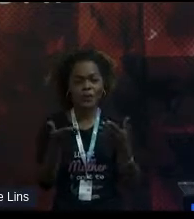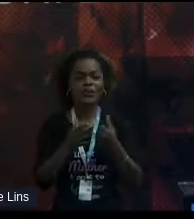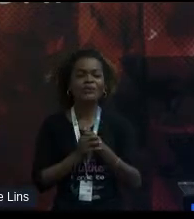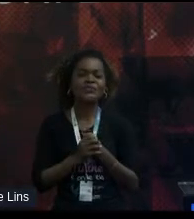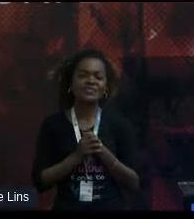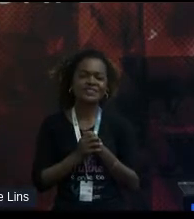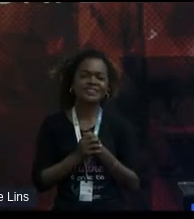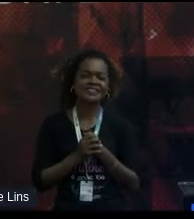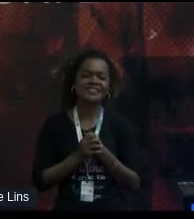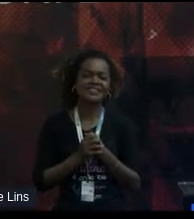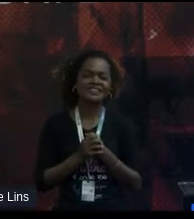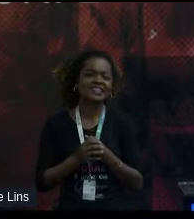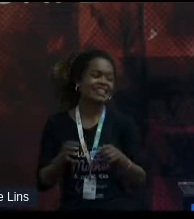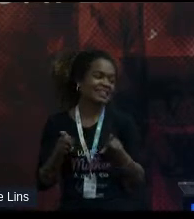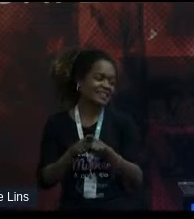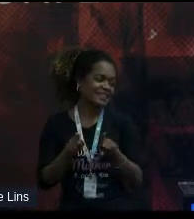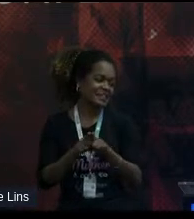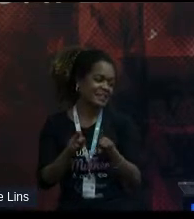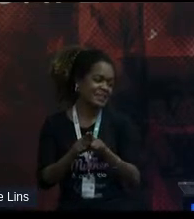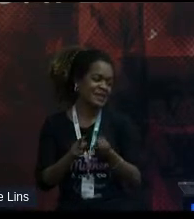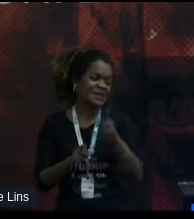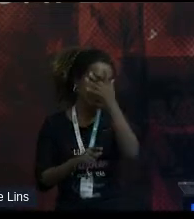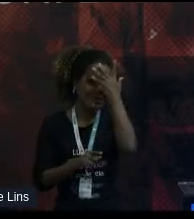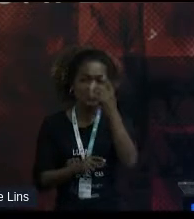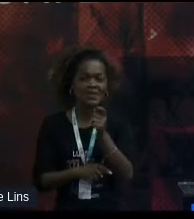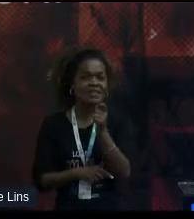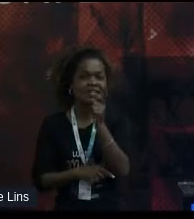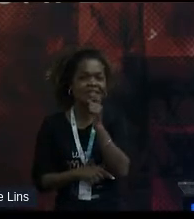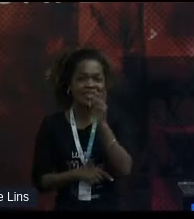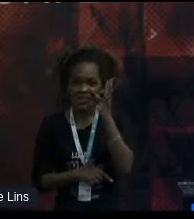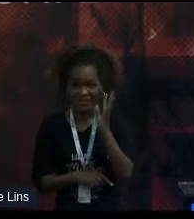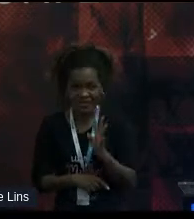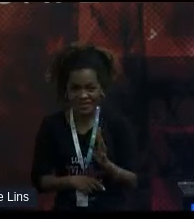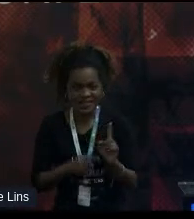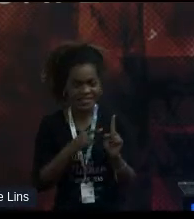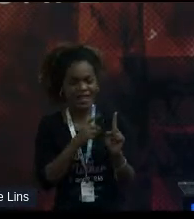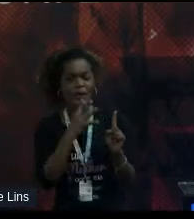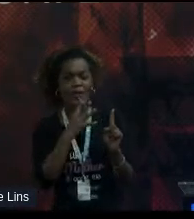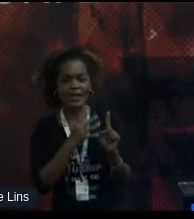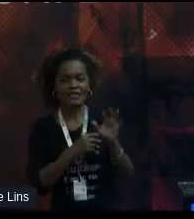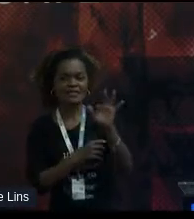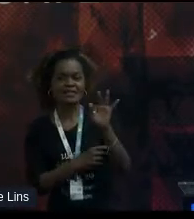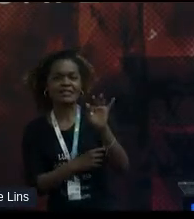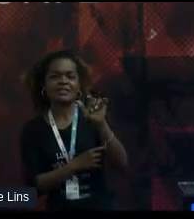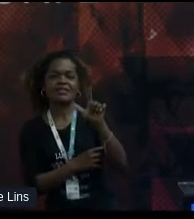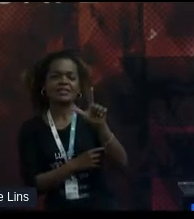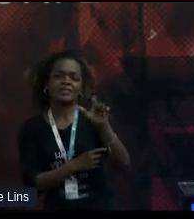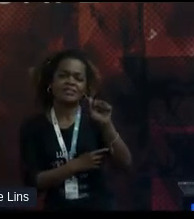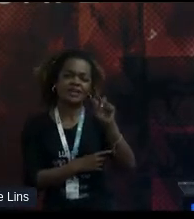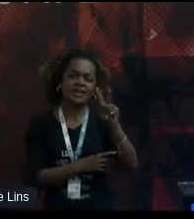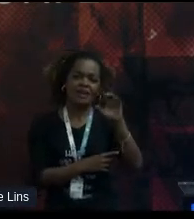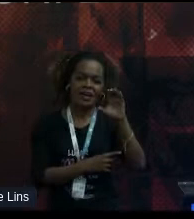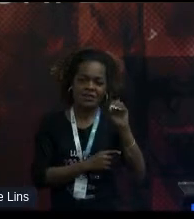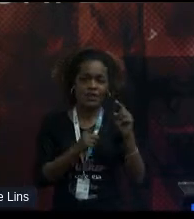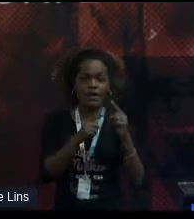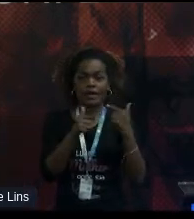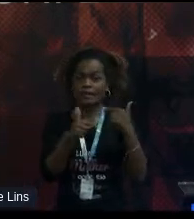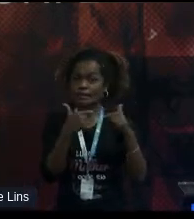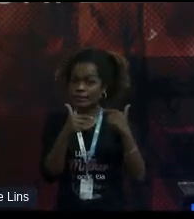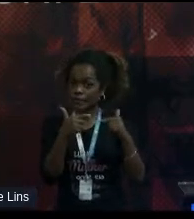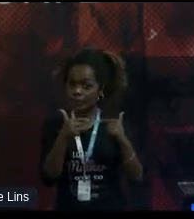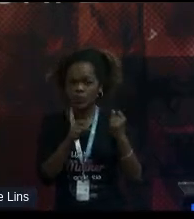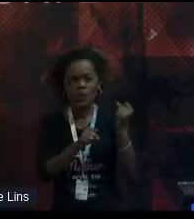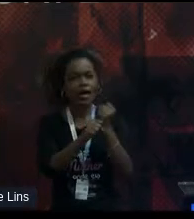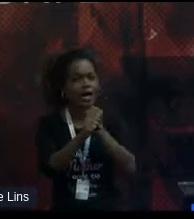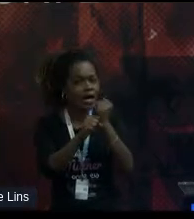e além disso tudo, para quem ainda não entendeu, o Flávio é uma pessoa cega, né, Flávio? Eu trabalhei durante E muitos anos com o